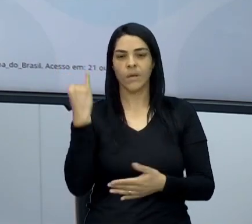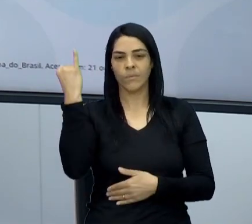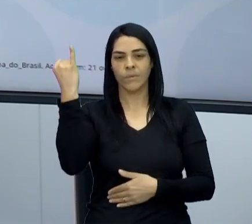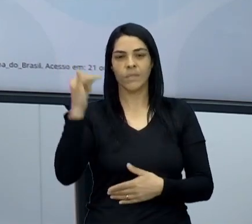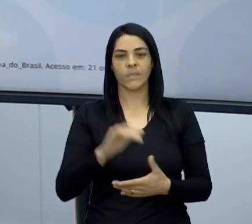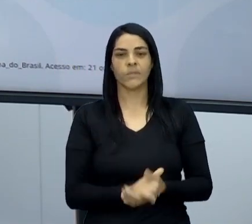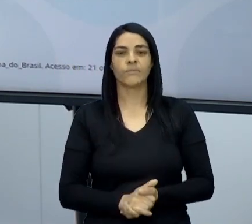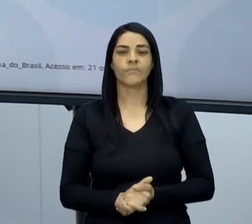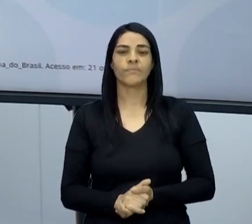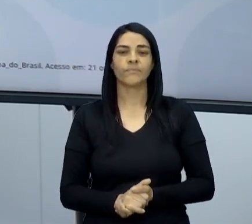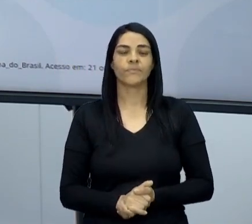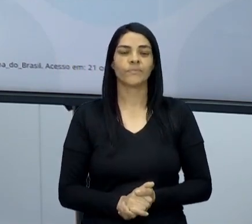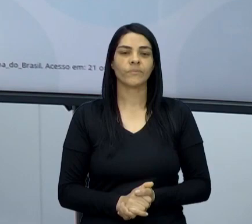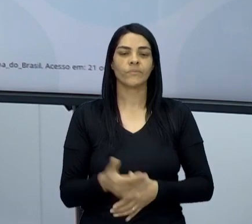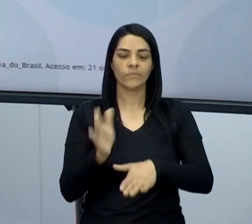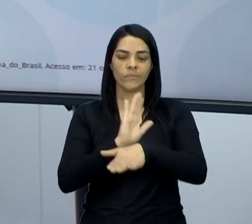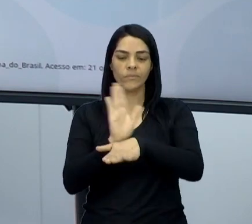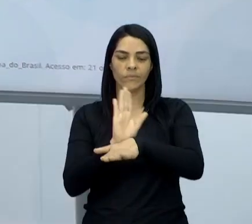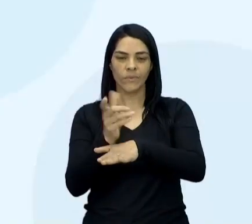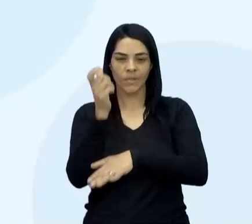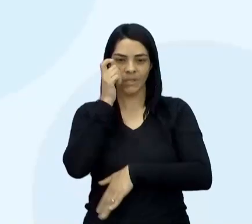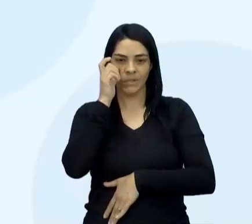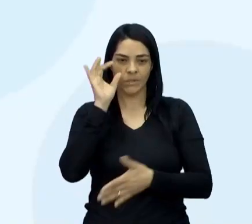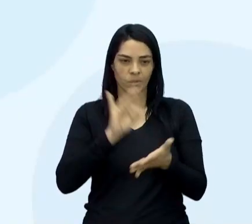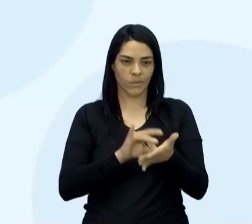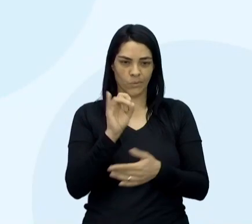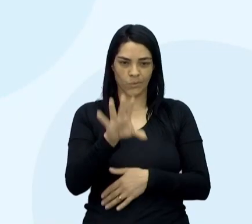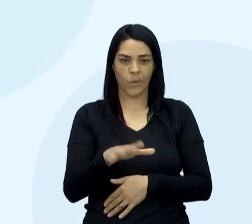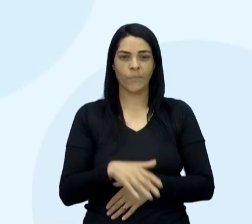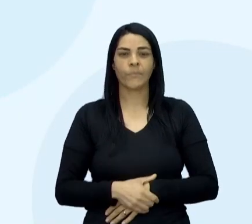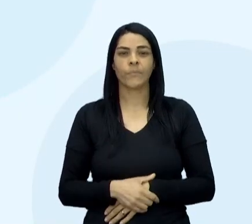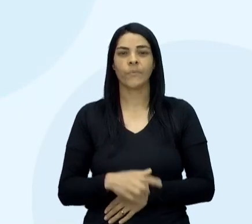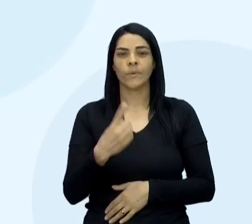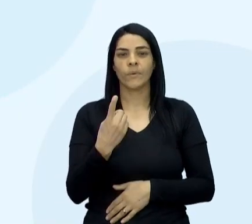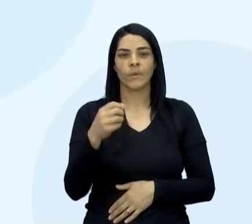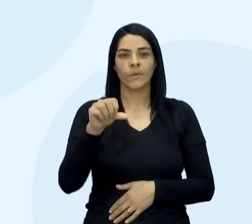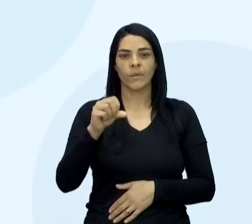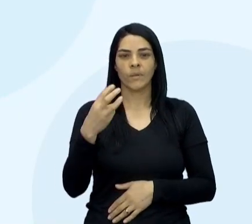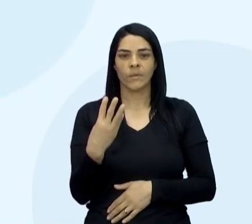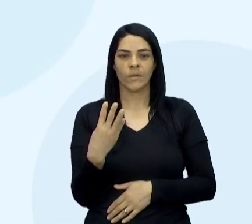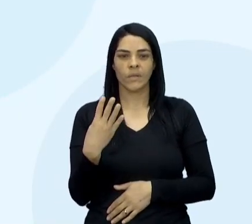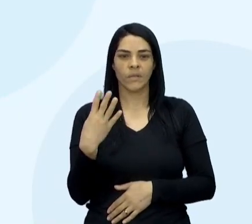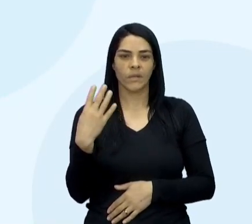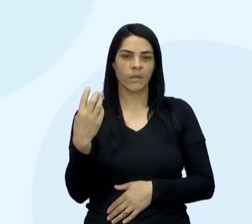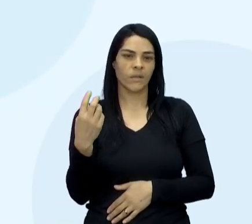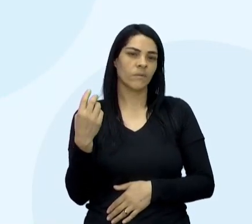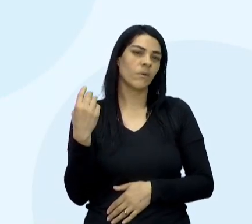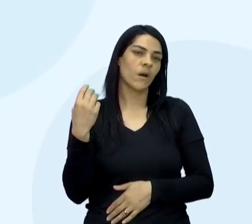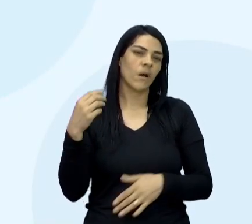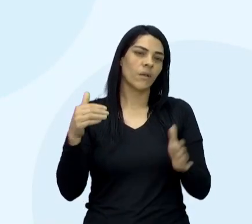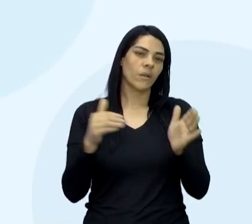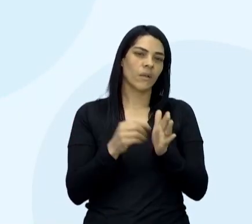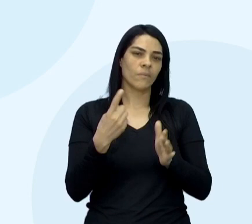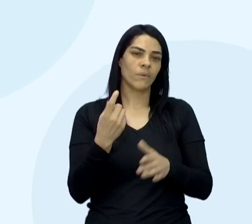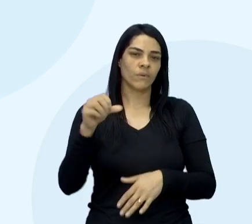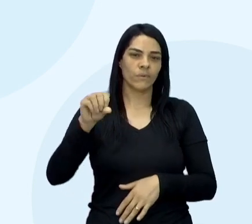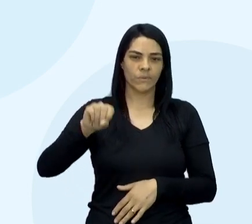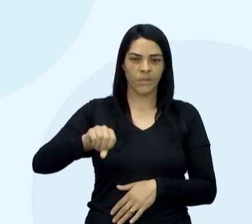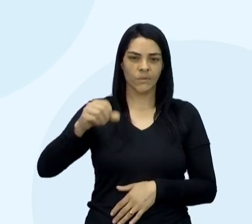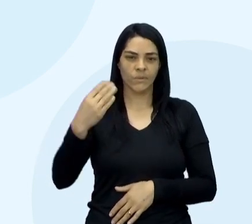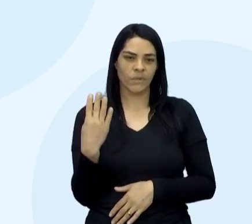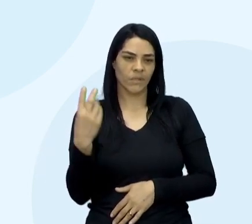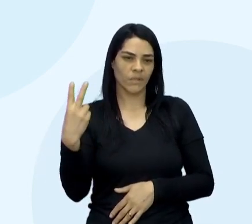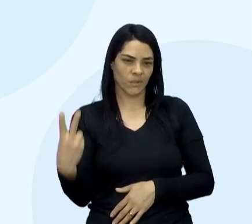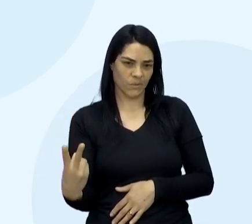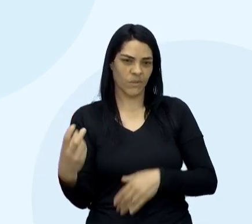original. Entre 34 e 42, domínio de Hollywood. Estamos falando aí de cinema nacional brasileiro, né?